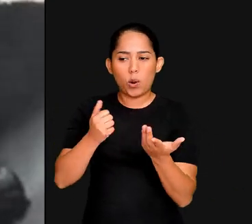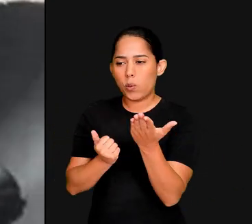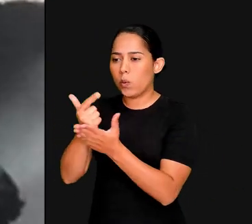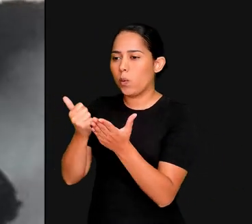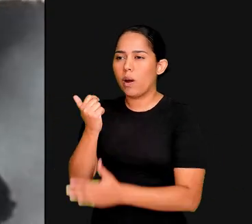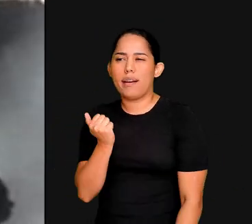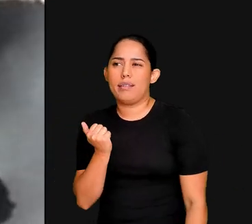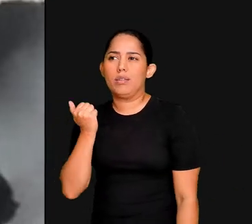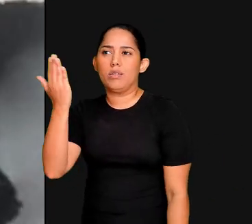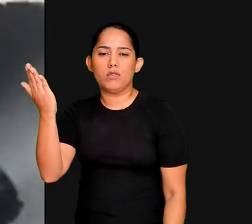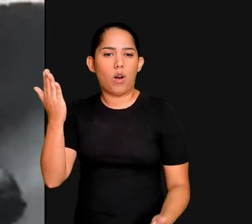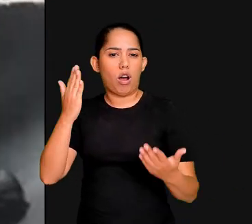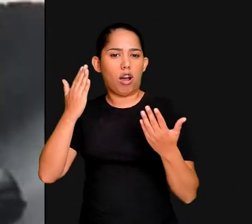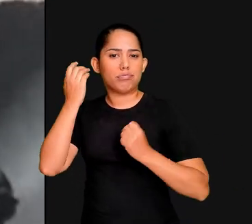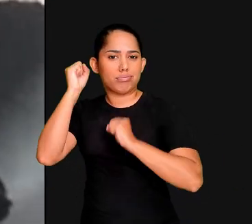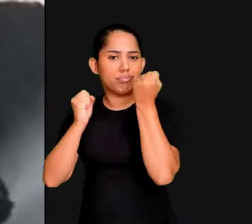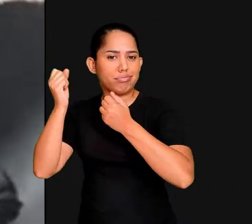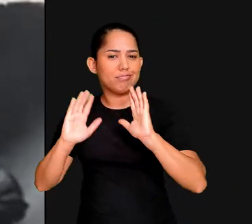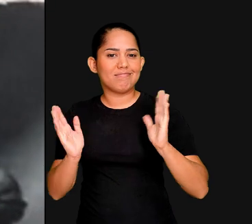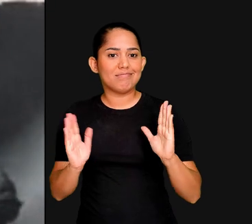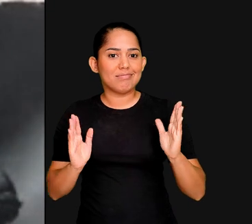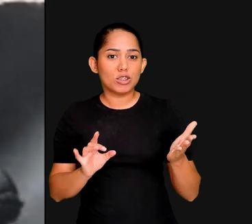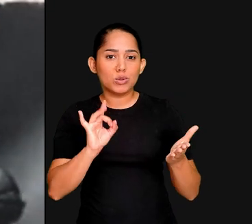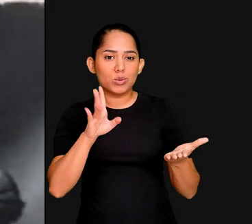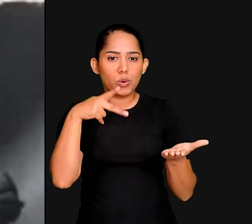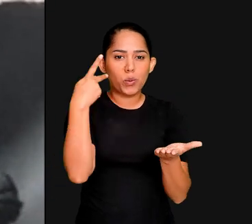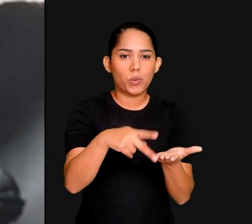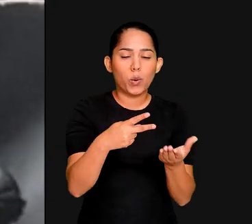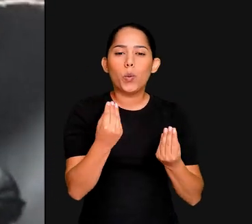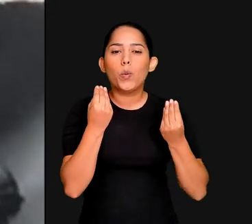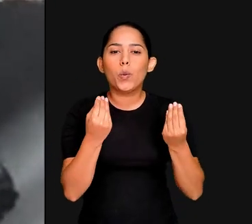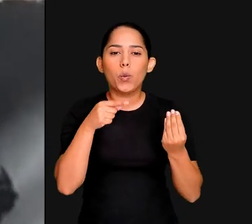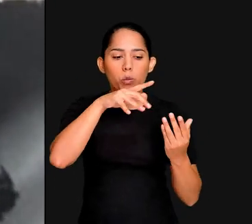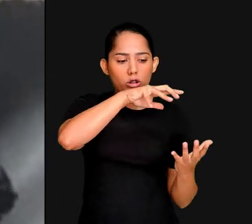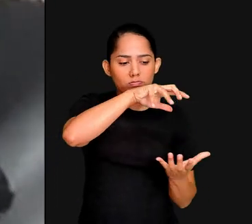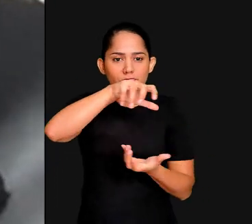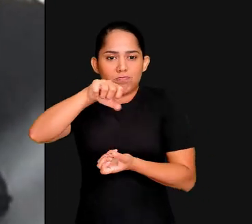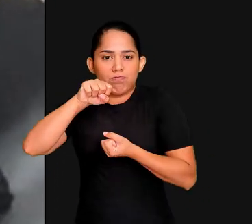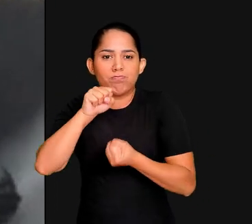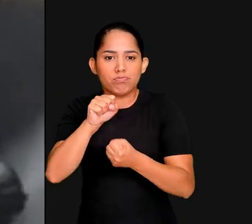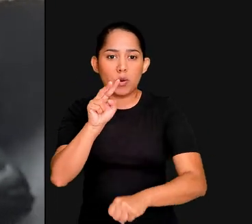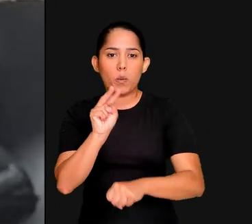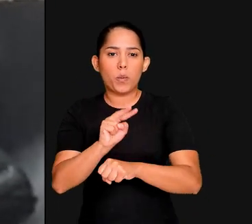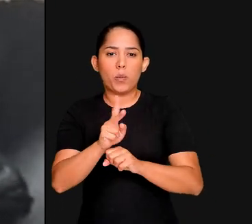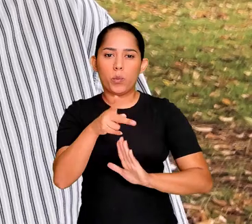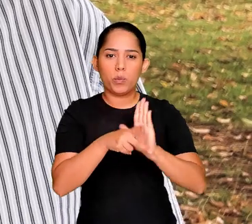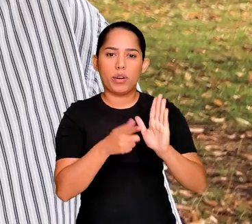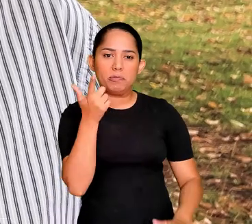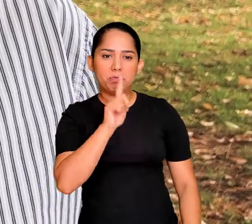de fora é uma coisa impressionante como traz sustentação para um